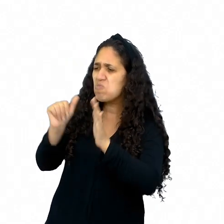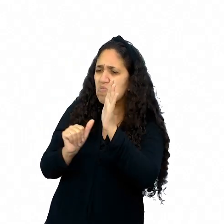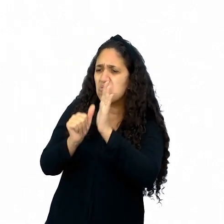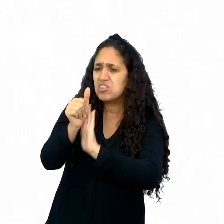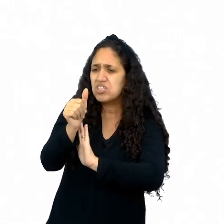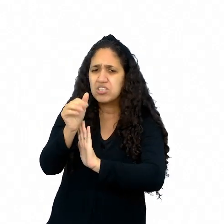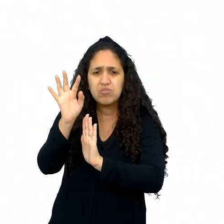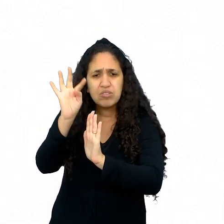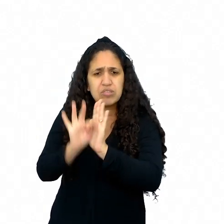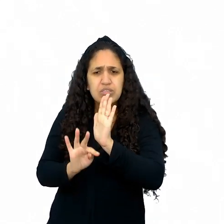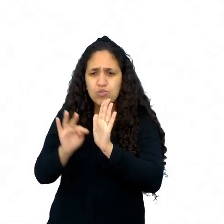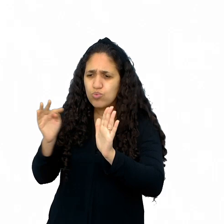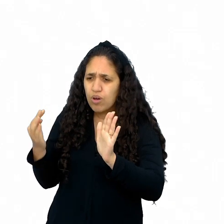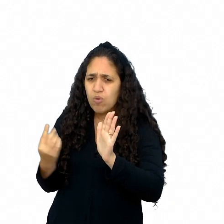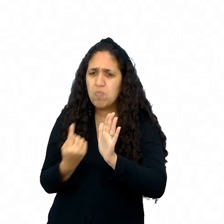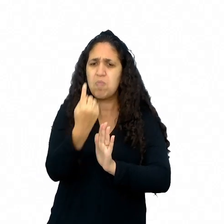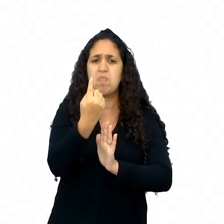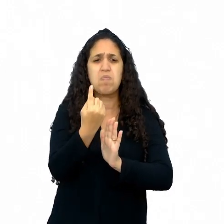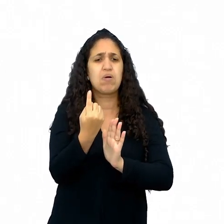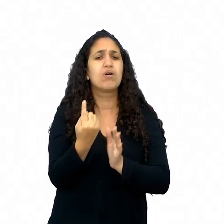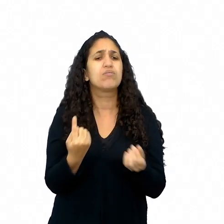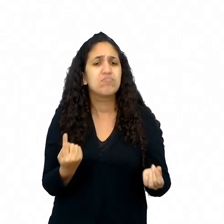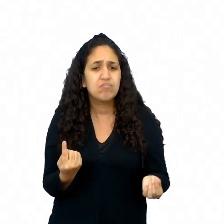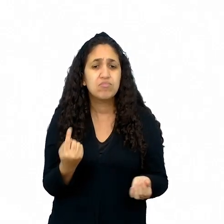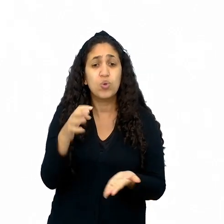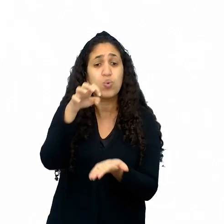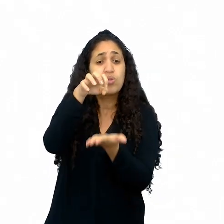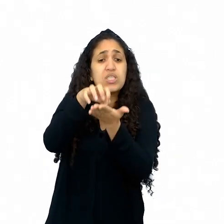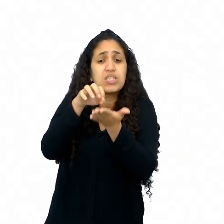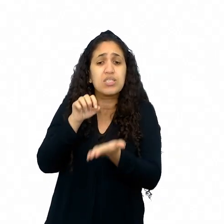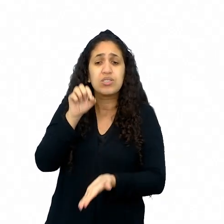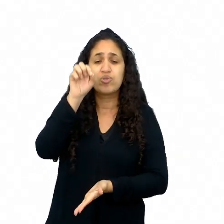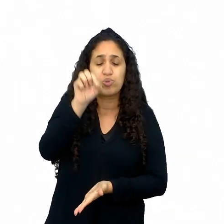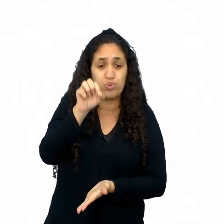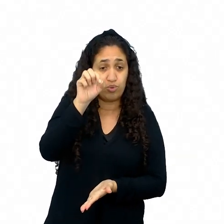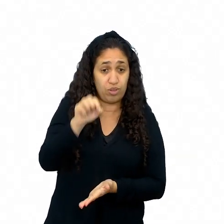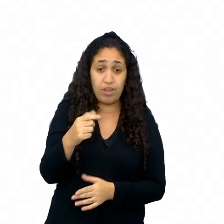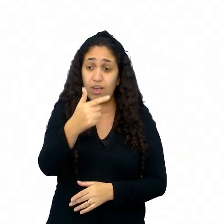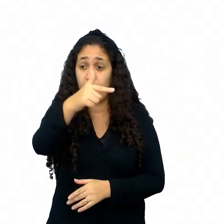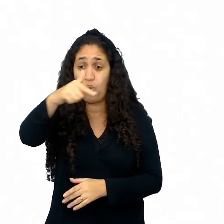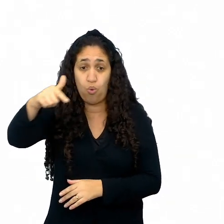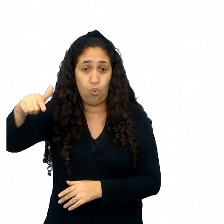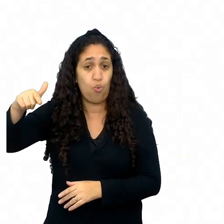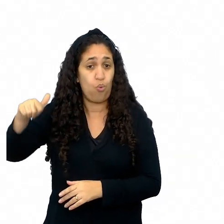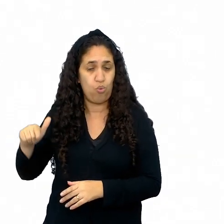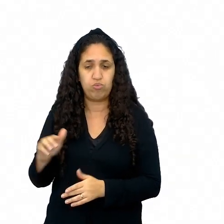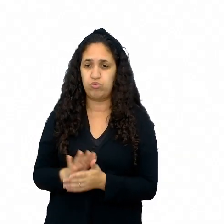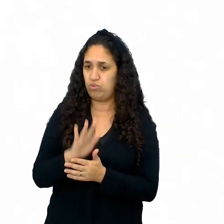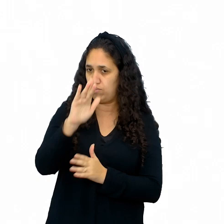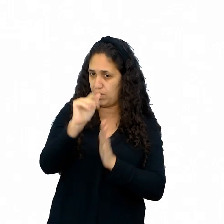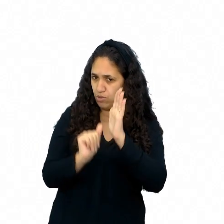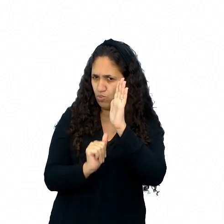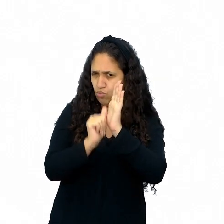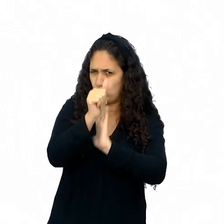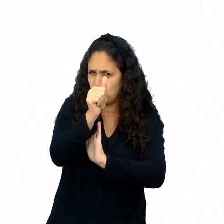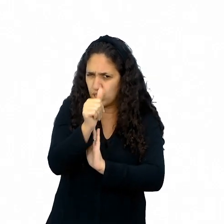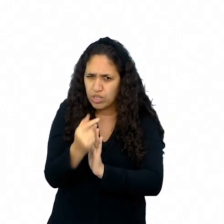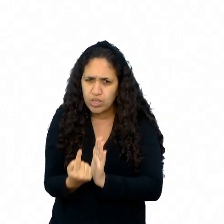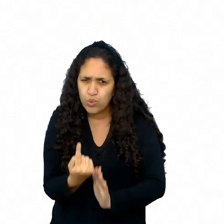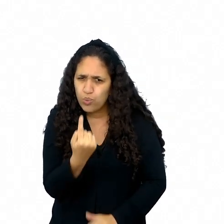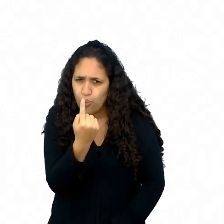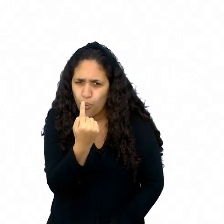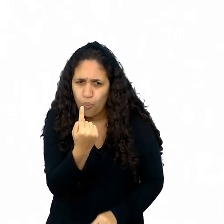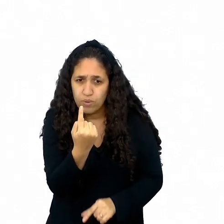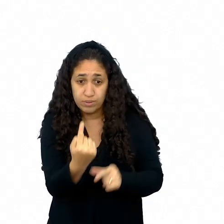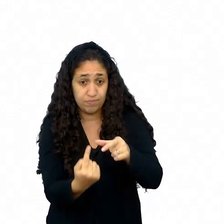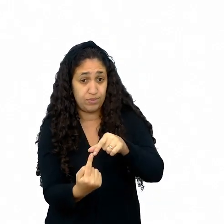textual central dessa sequência de atividades. Ela traz outros gêneros, mas o gênero textual central que está em